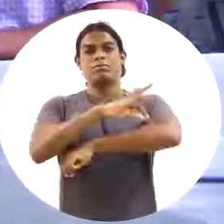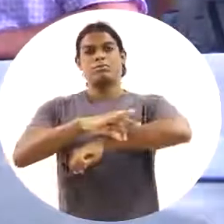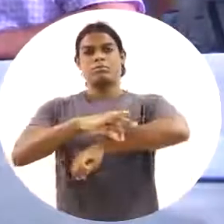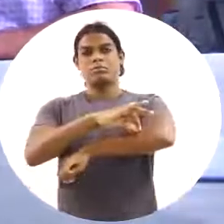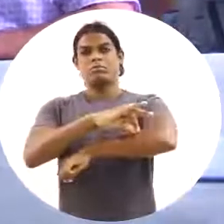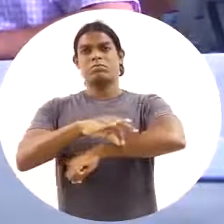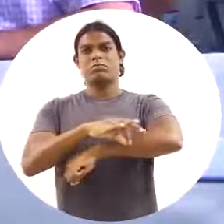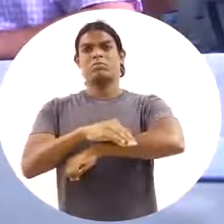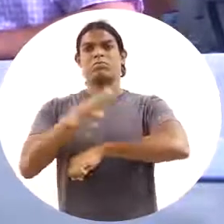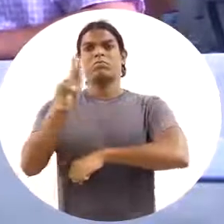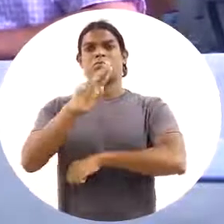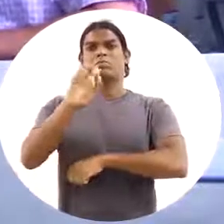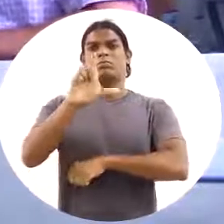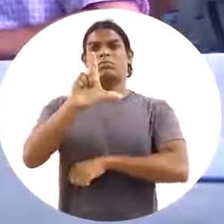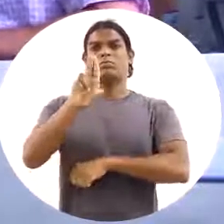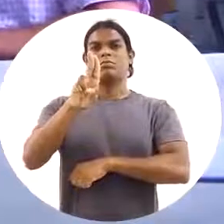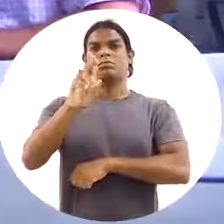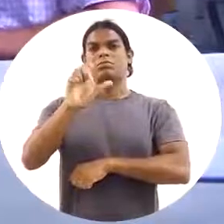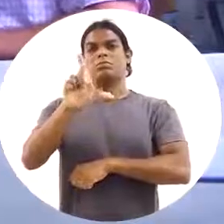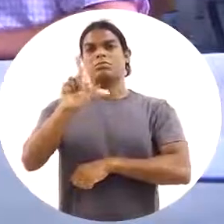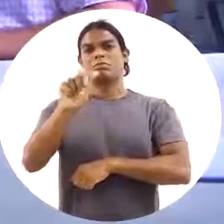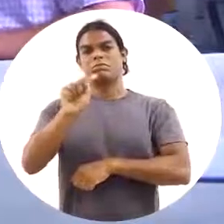arquiteto, tá? Lula Marcondes.